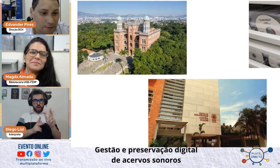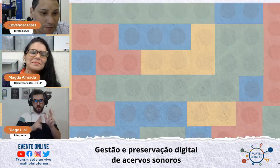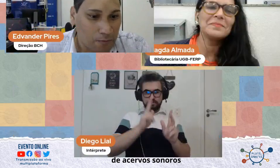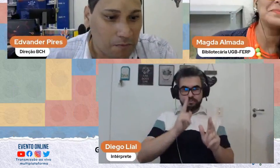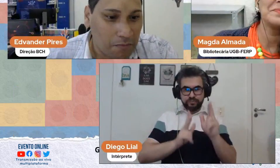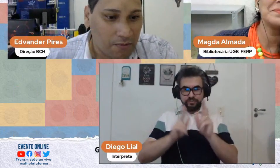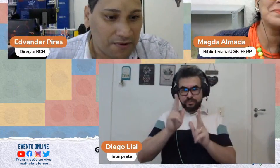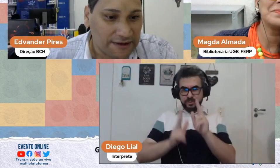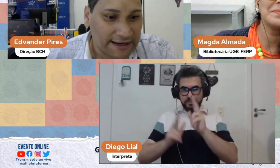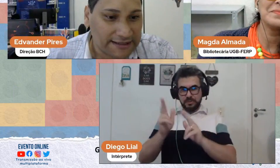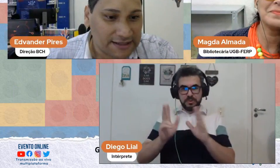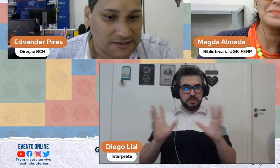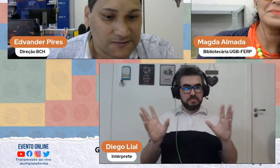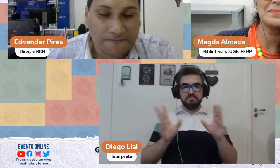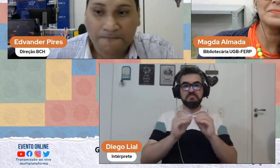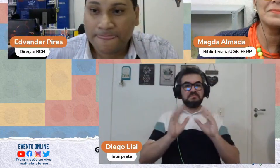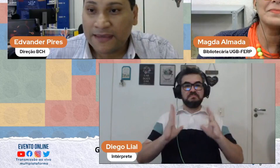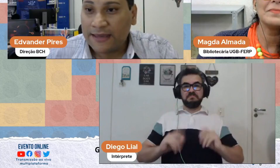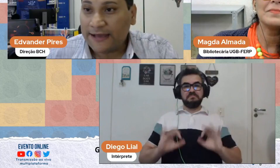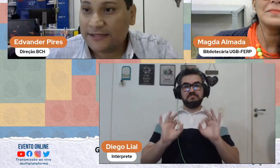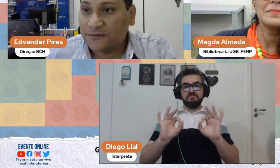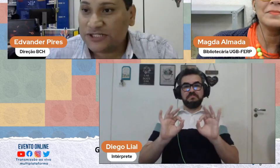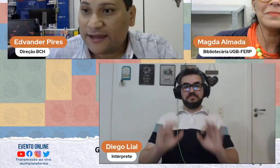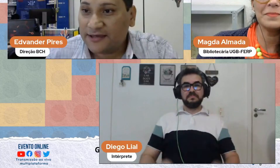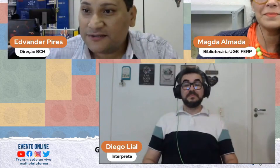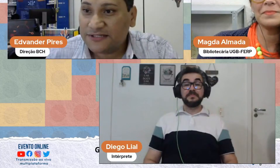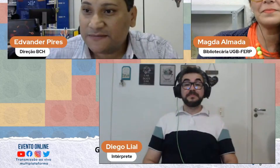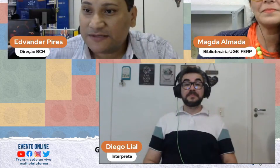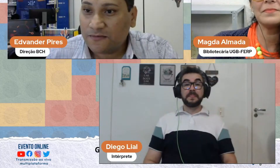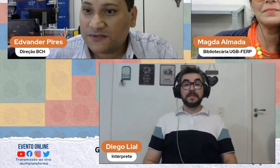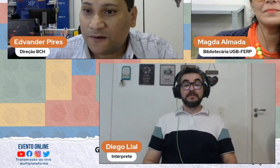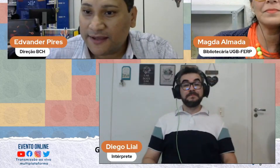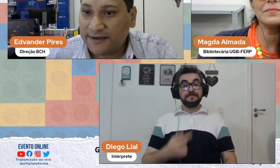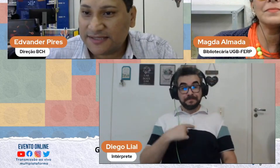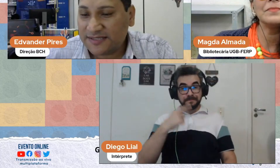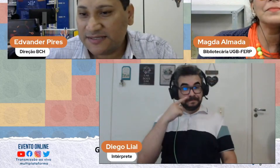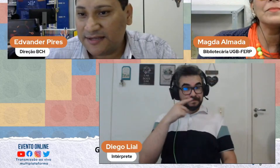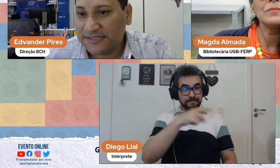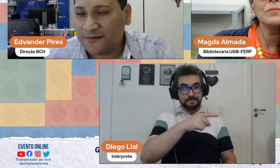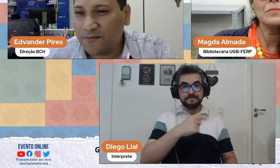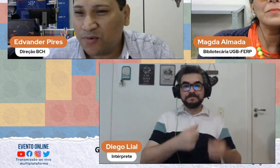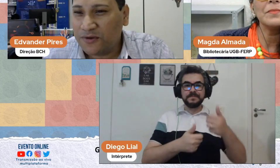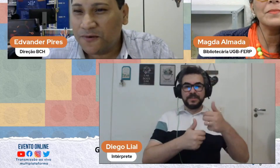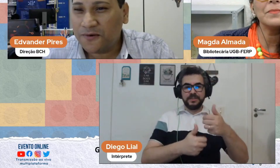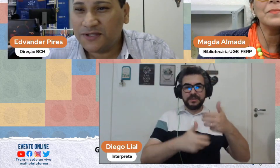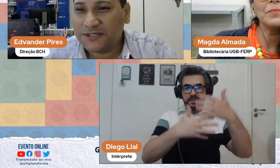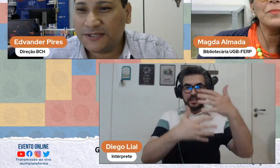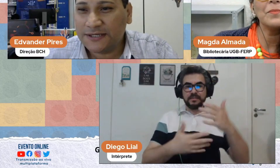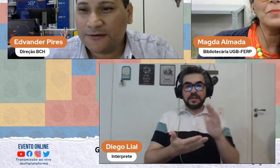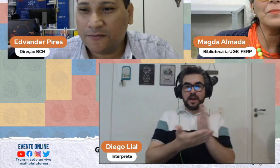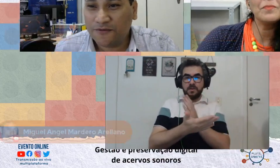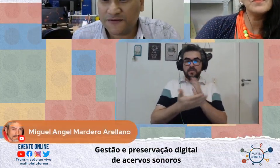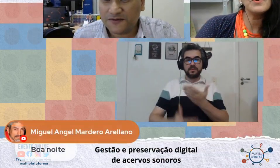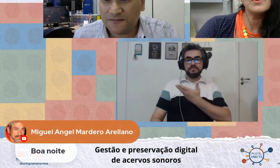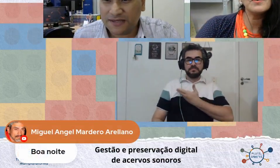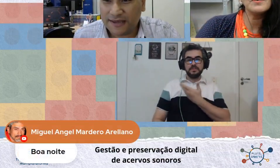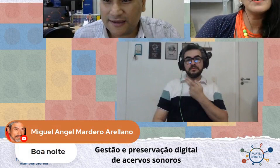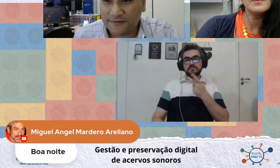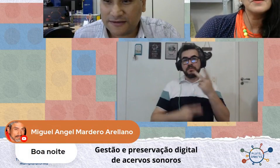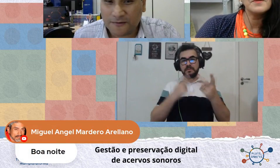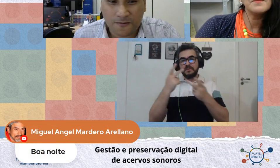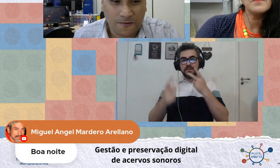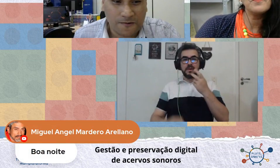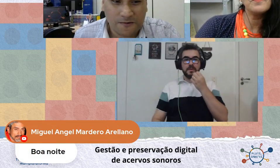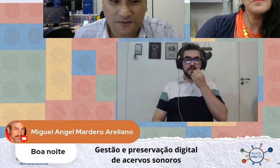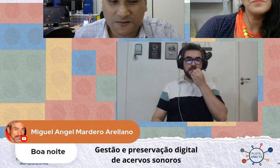obrigada. Bom, eu que agradeço. Aqui no chat nós temos alguns colegas, né, que sinalizaram boa noite, o professor